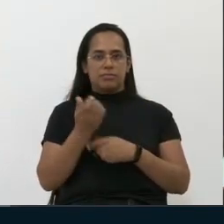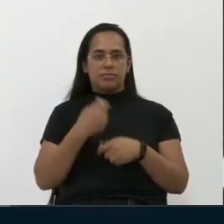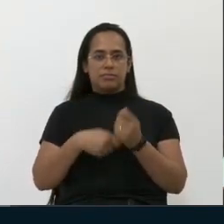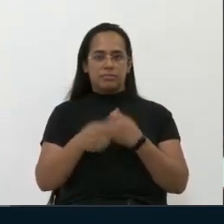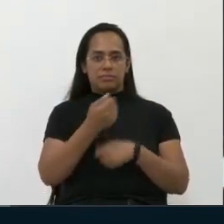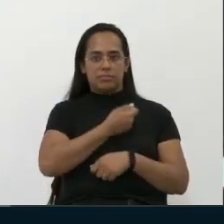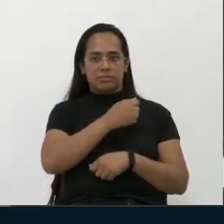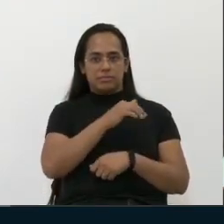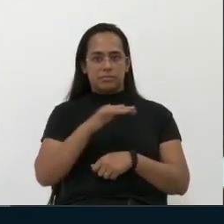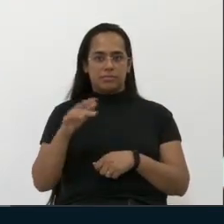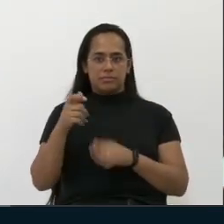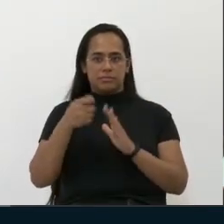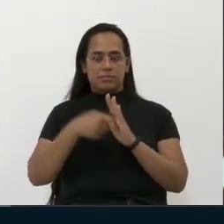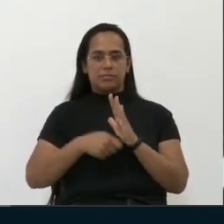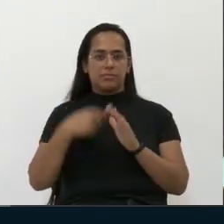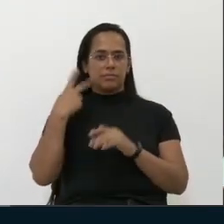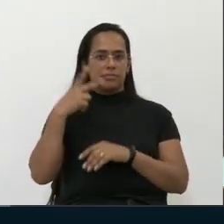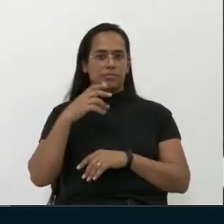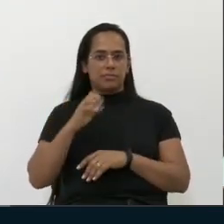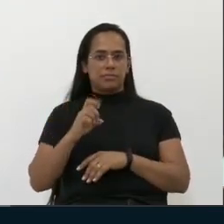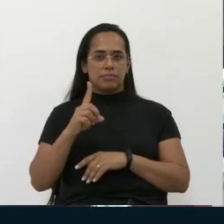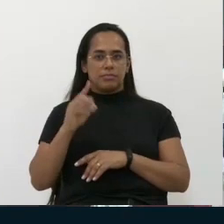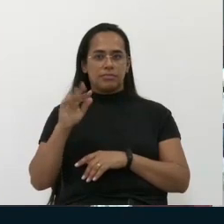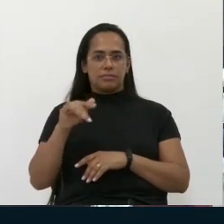56-536-2023. Autor, Edmilson Souza.